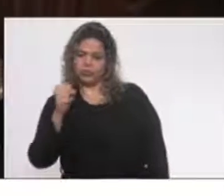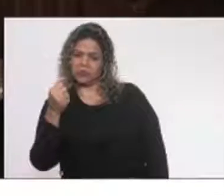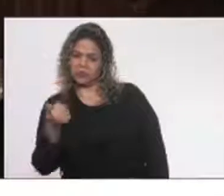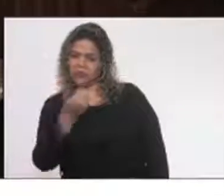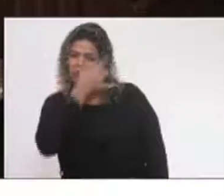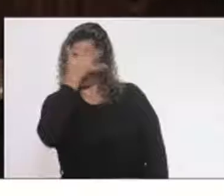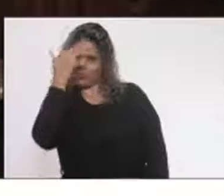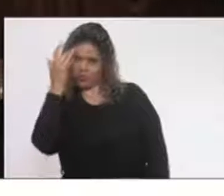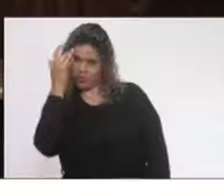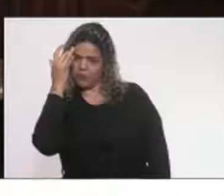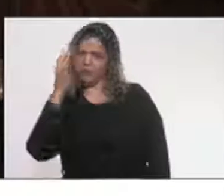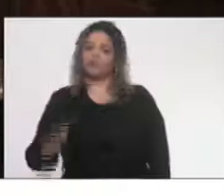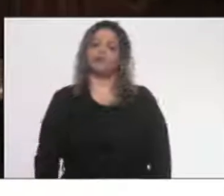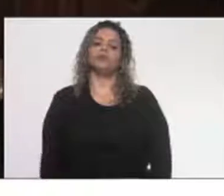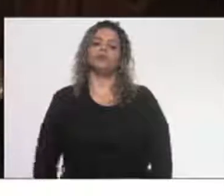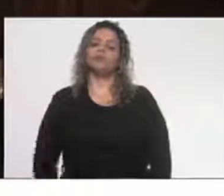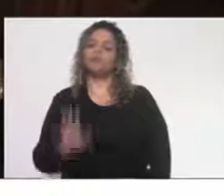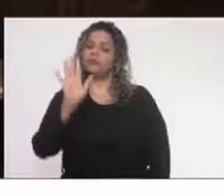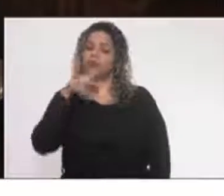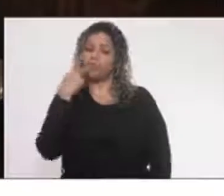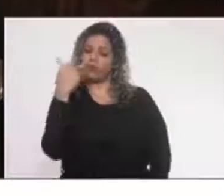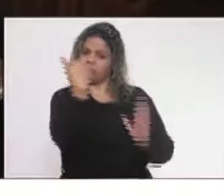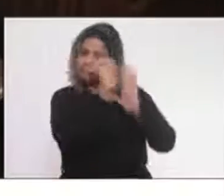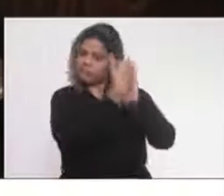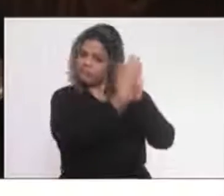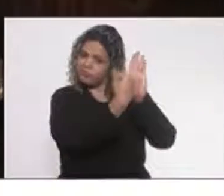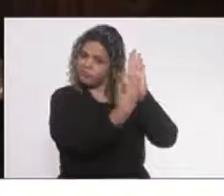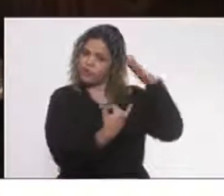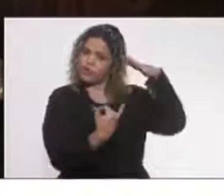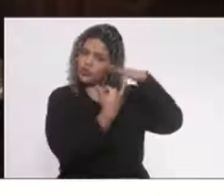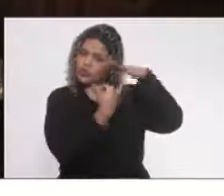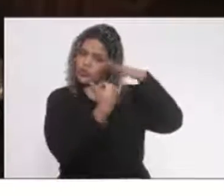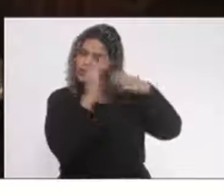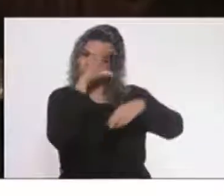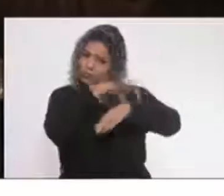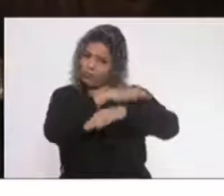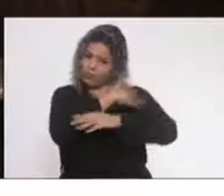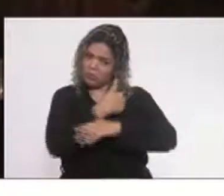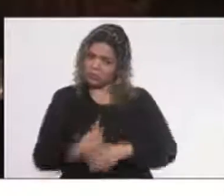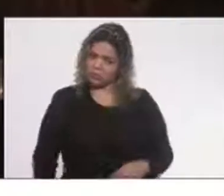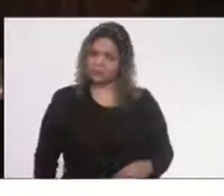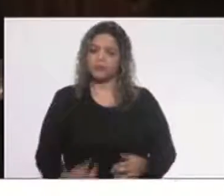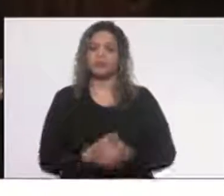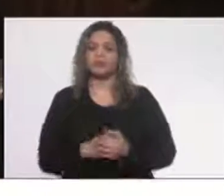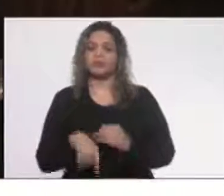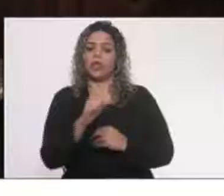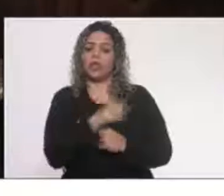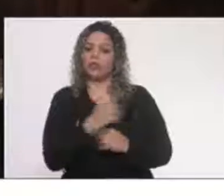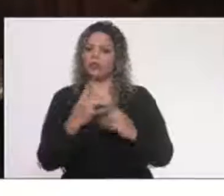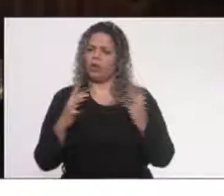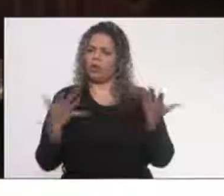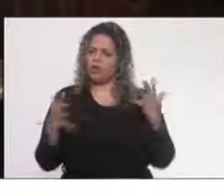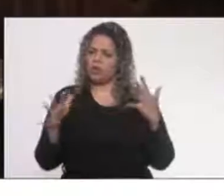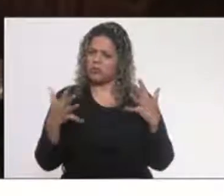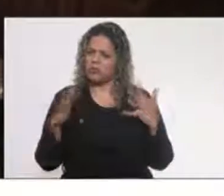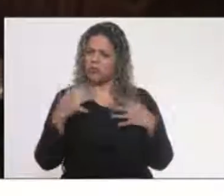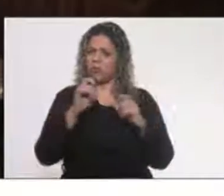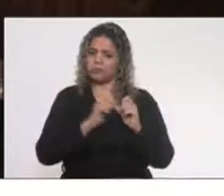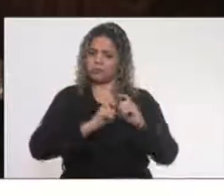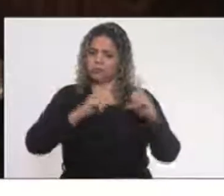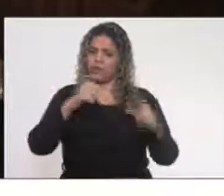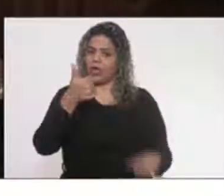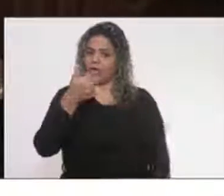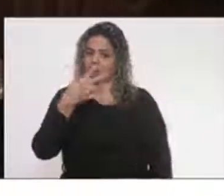881 pessoas, segundo dados do Instituto de Segurança Pública. Isso equivale a um aumento